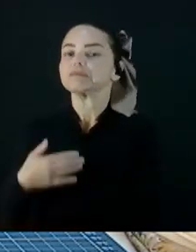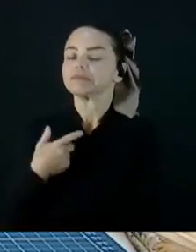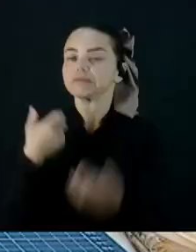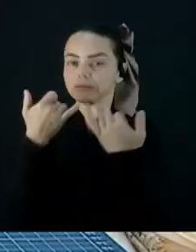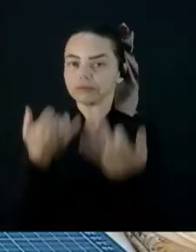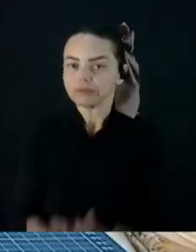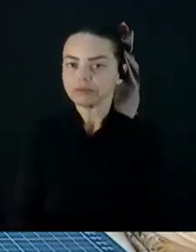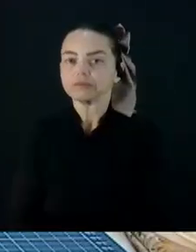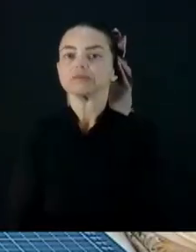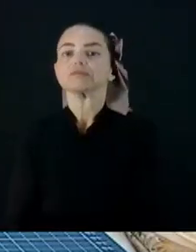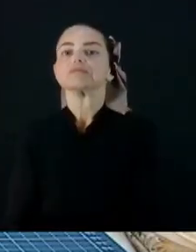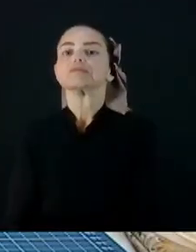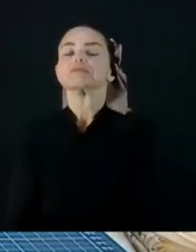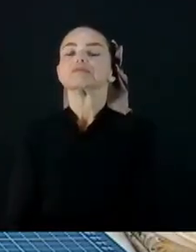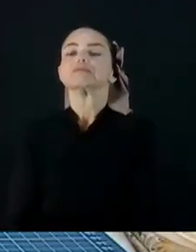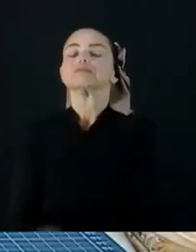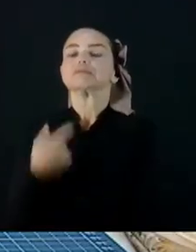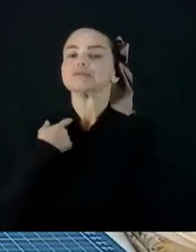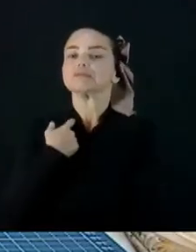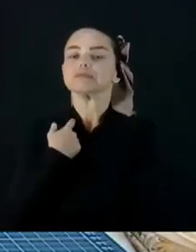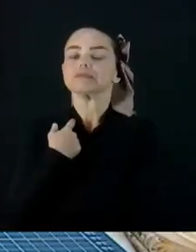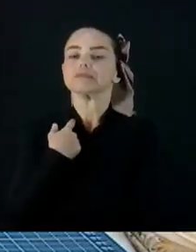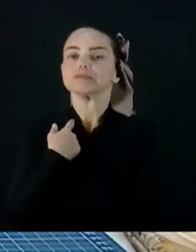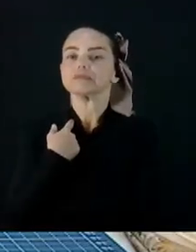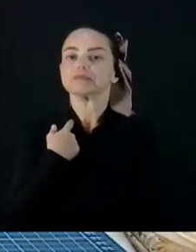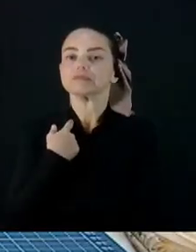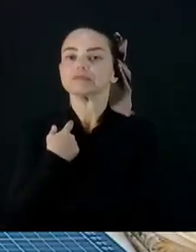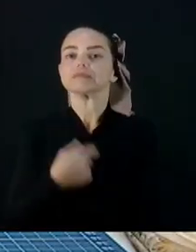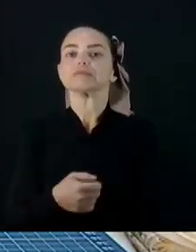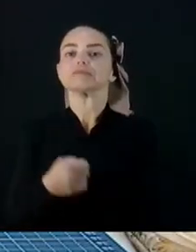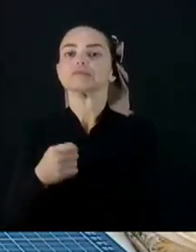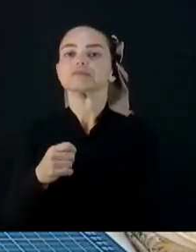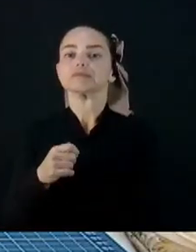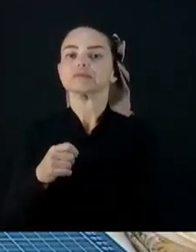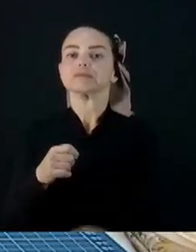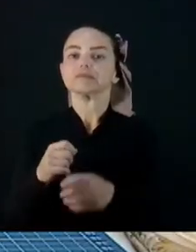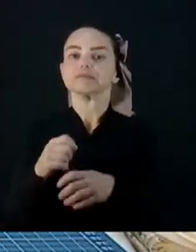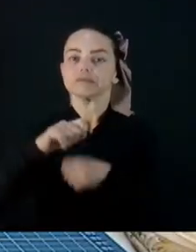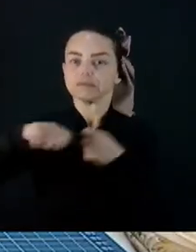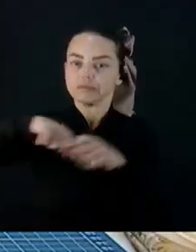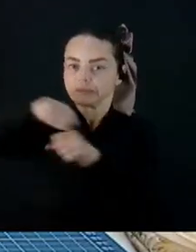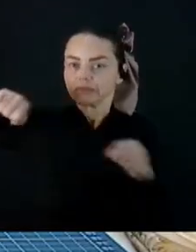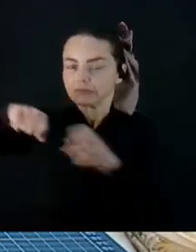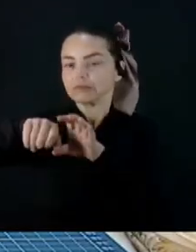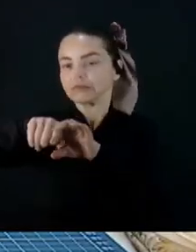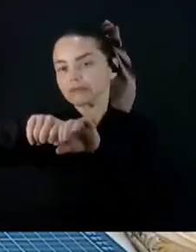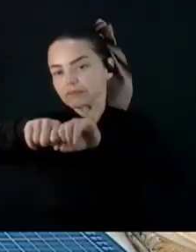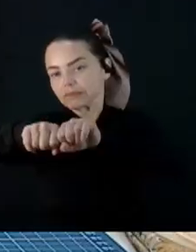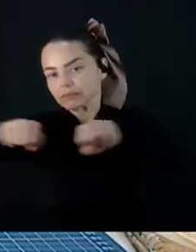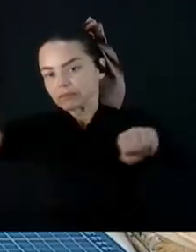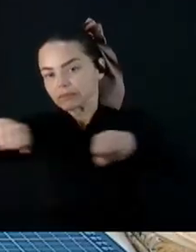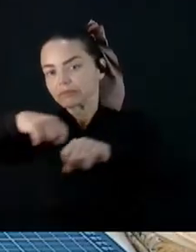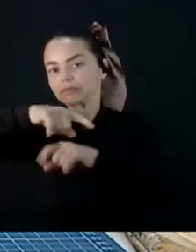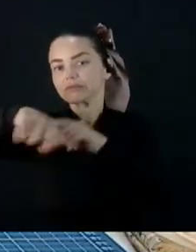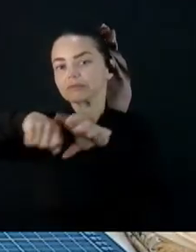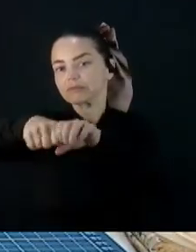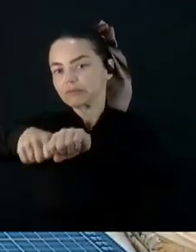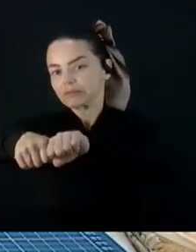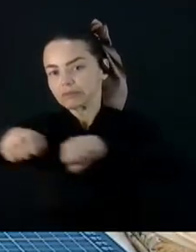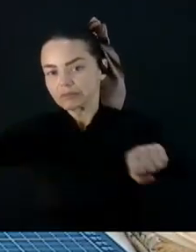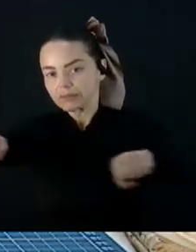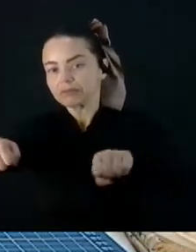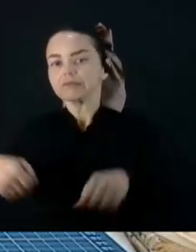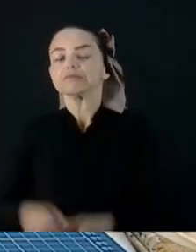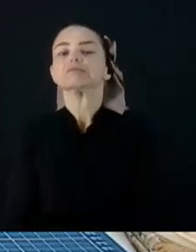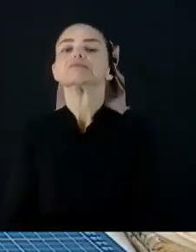mais para baixo a amarração do fio para poder ficar com Isso. mais delicada a peça também. Eu acho que dá um aqui, charme. quando a gente